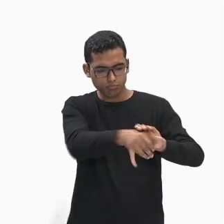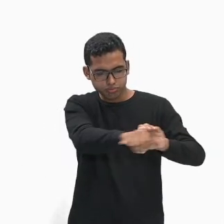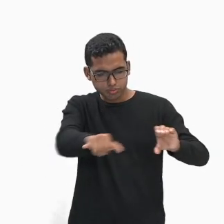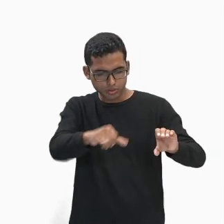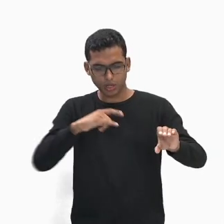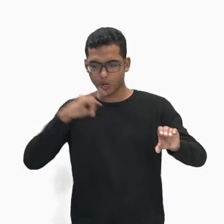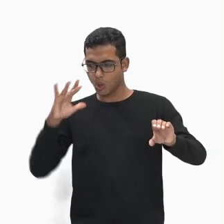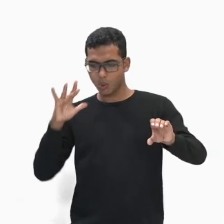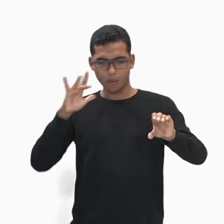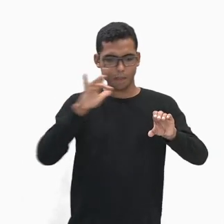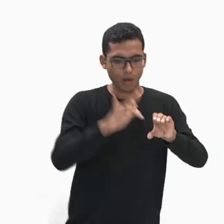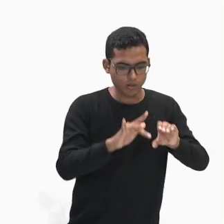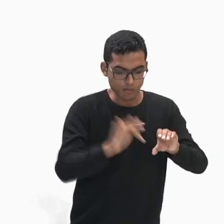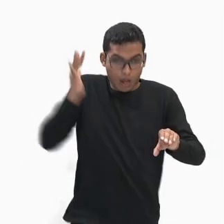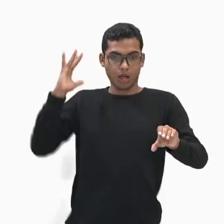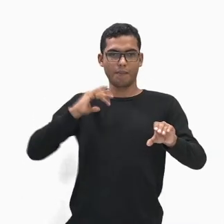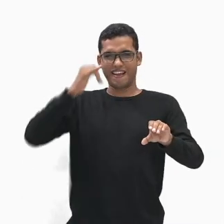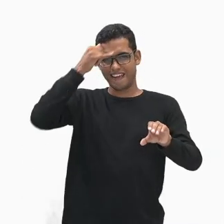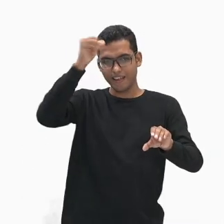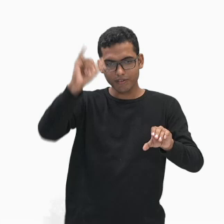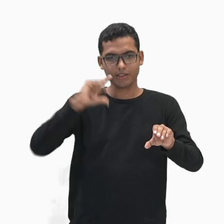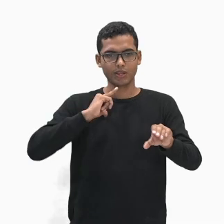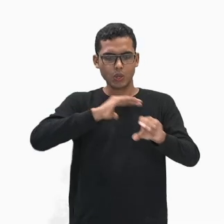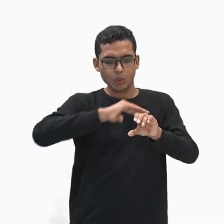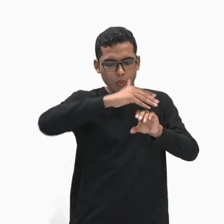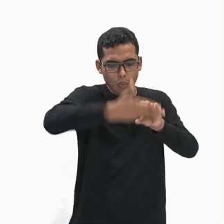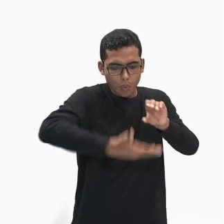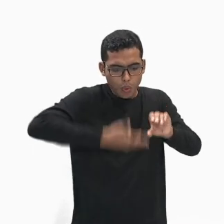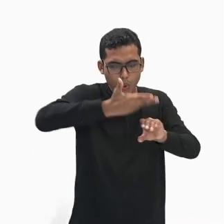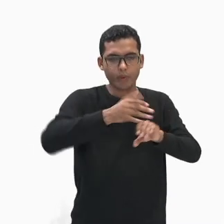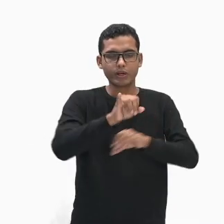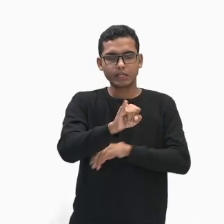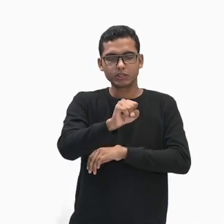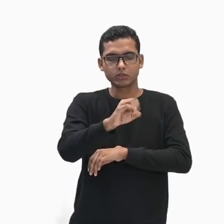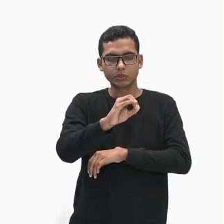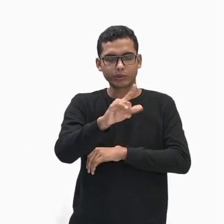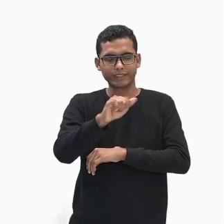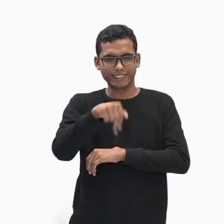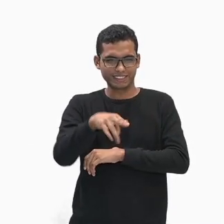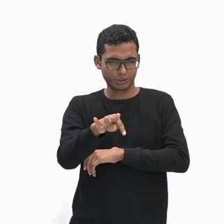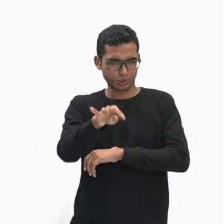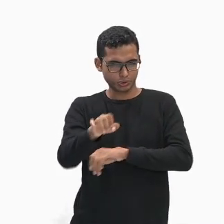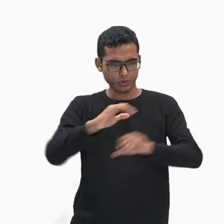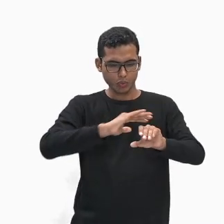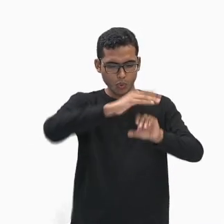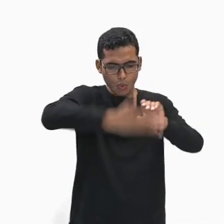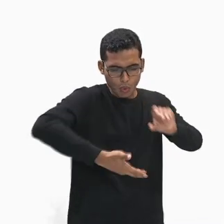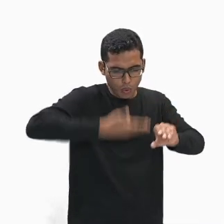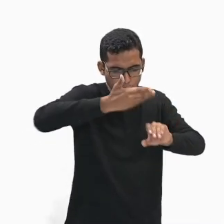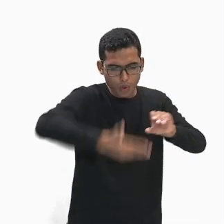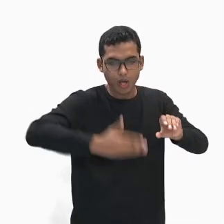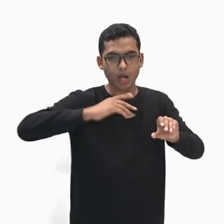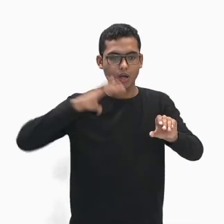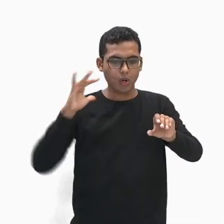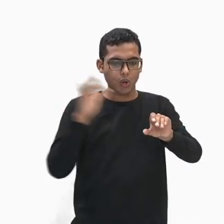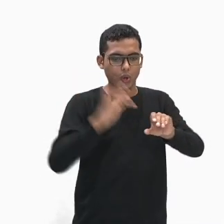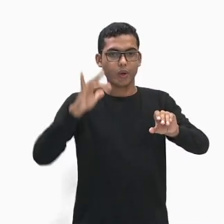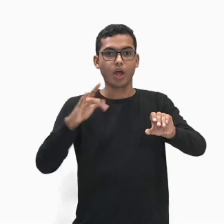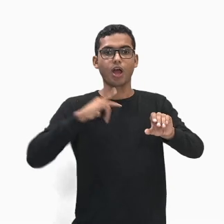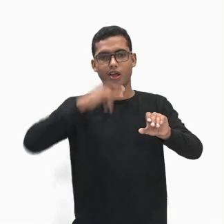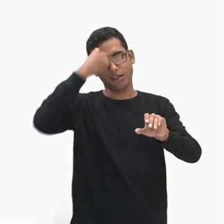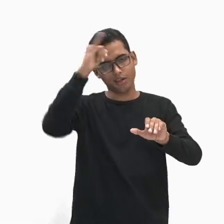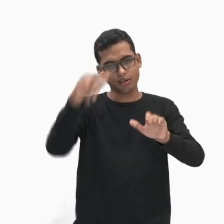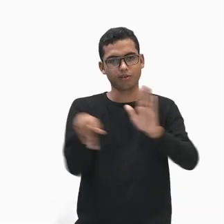os condutores elétricos são fundamentais para todos os equipamentos que necessitam de energia elétrica